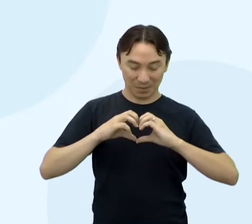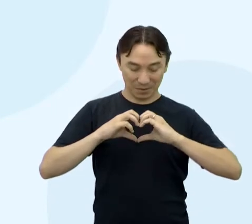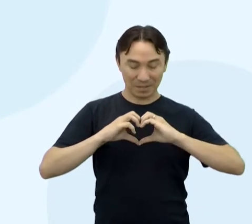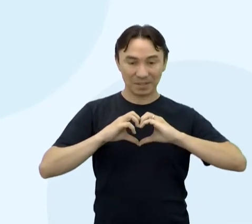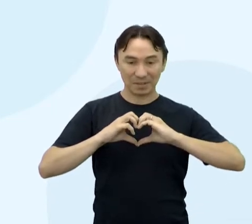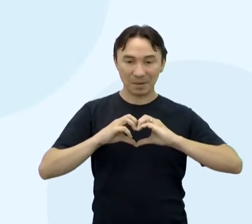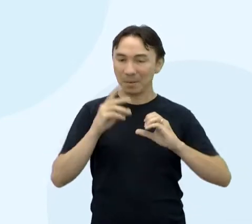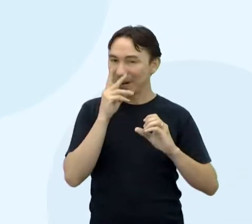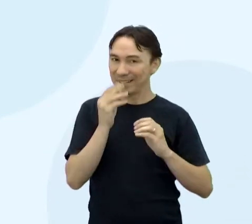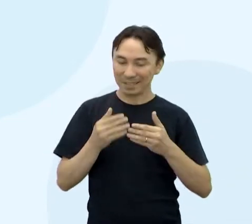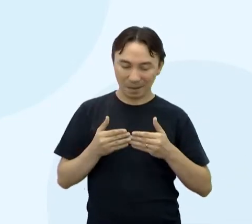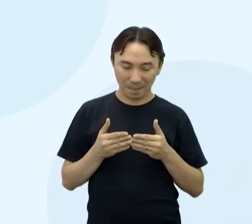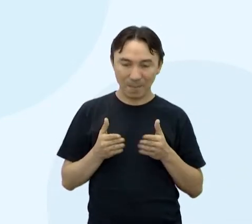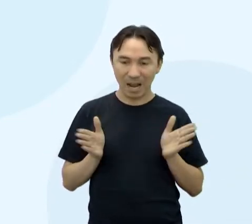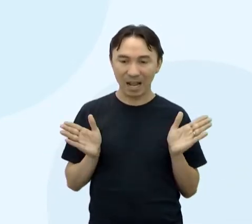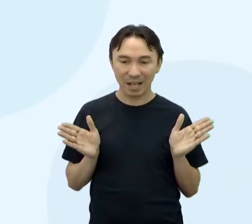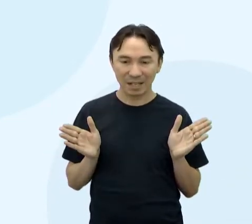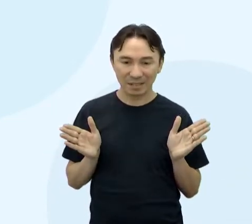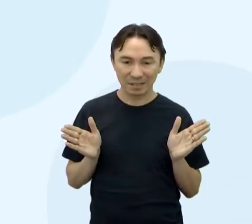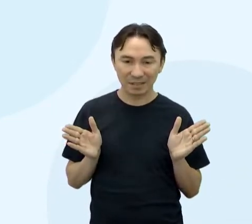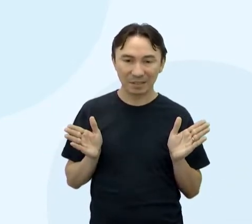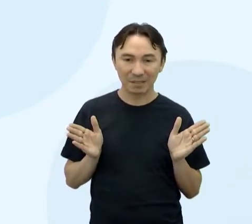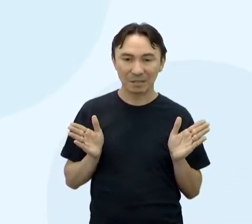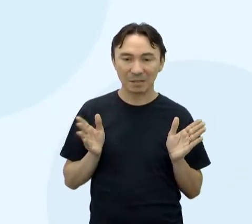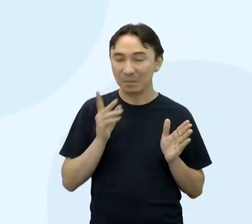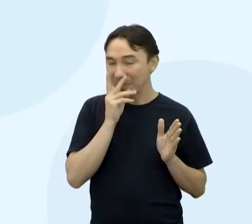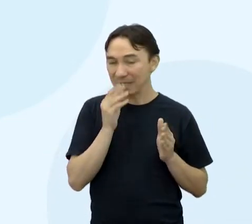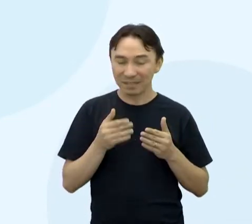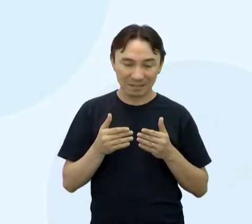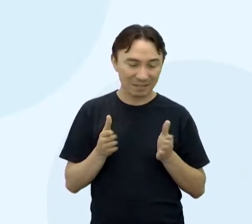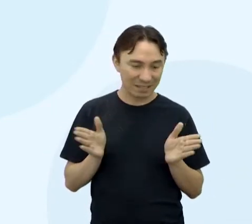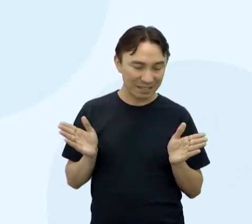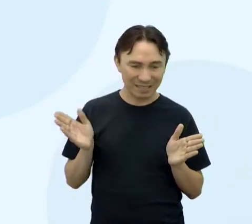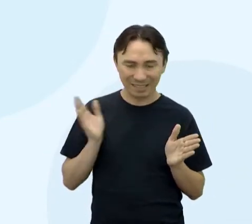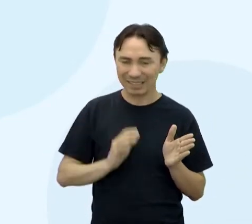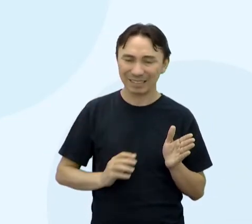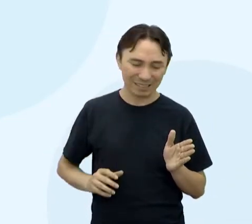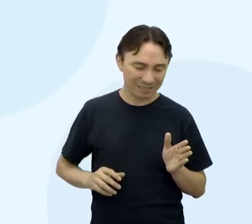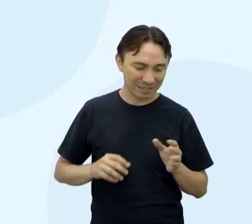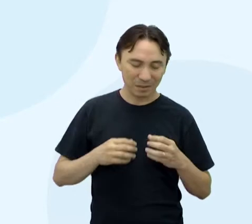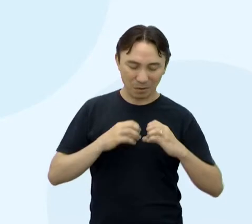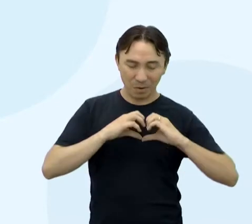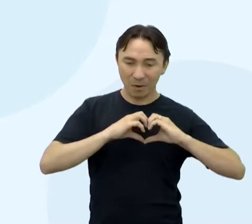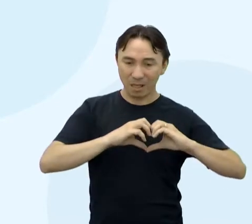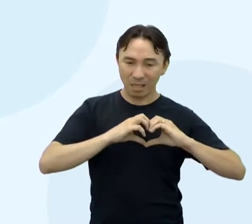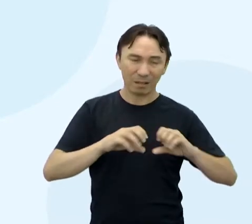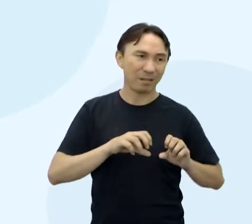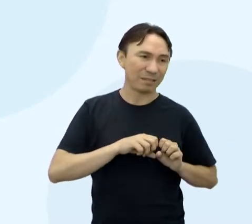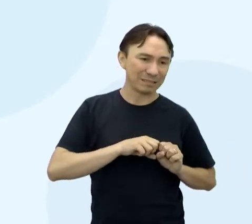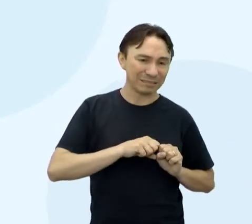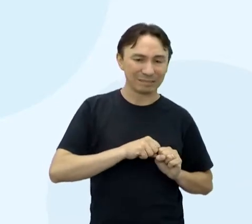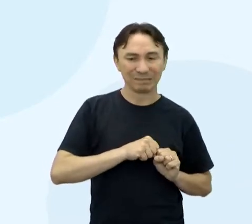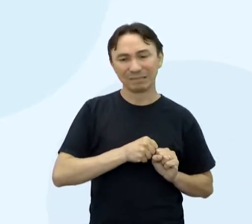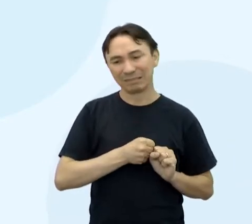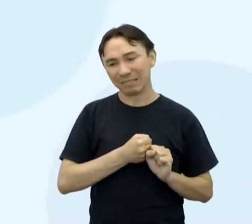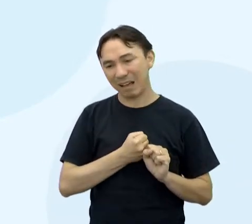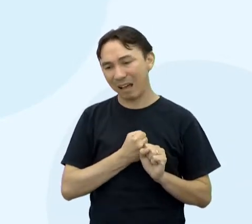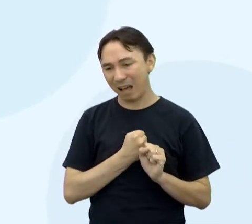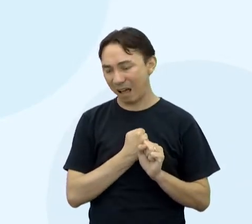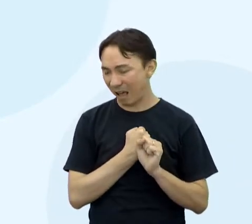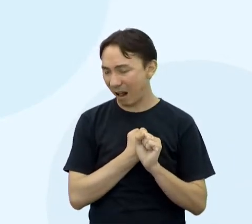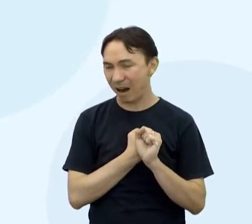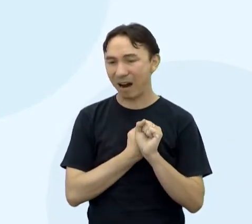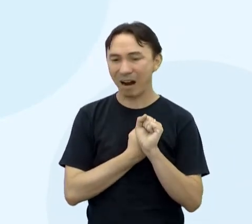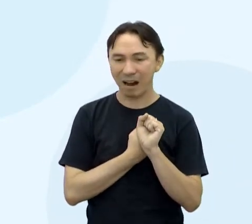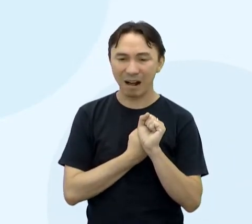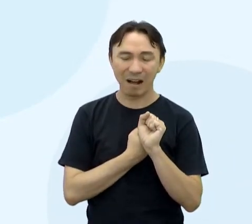contexto, dá a ideia que foi machucado. Eu tenho essa interpretação, que machucou, mas também está nascendo ali